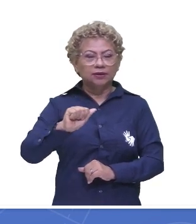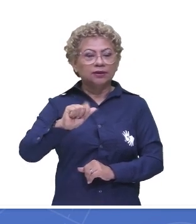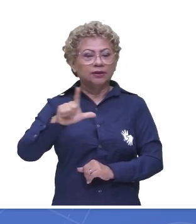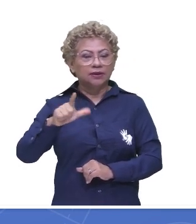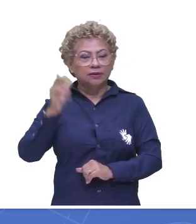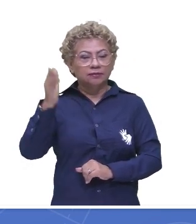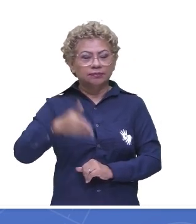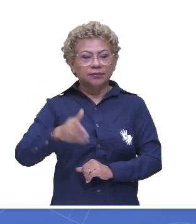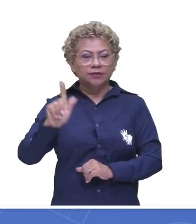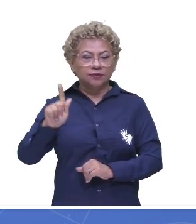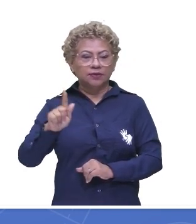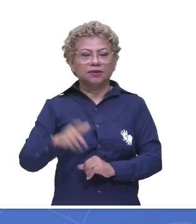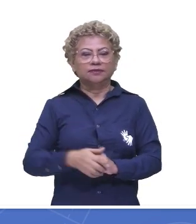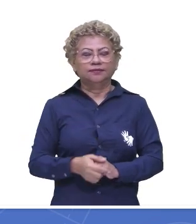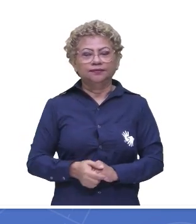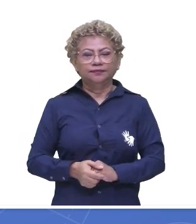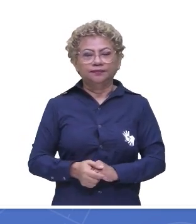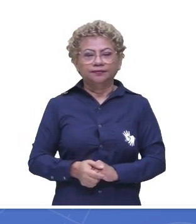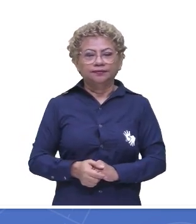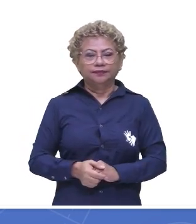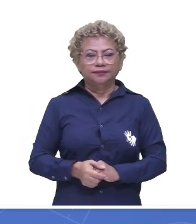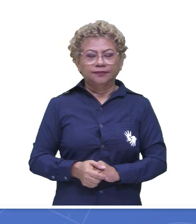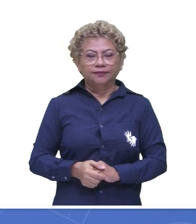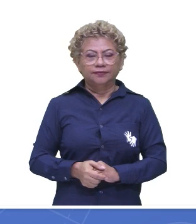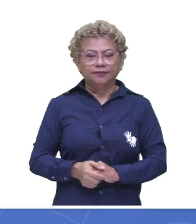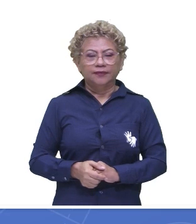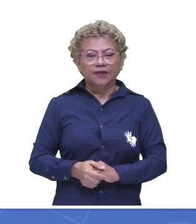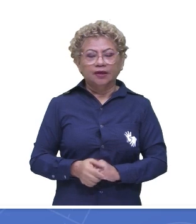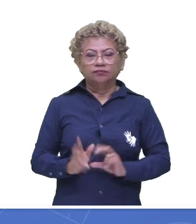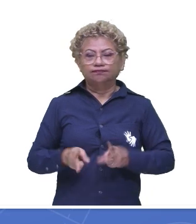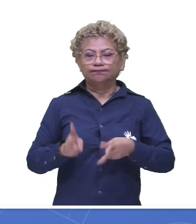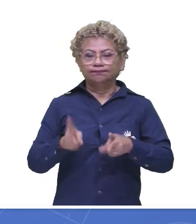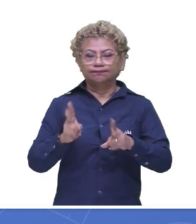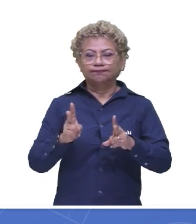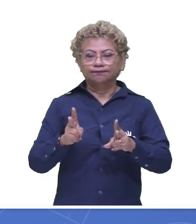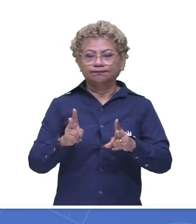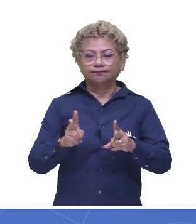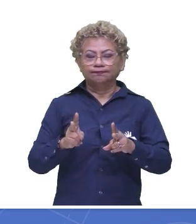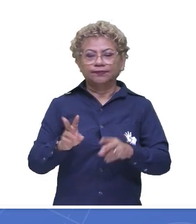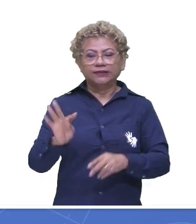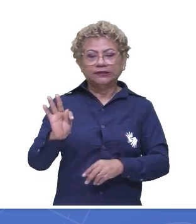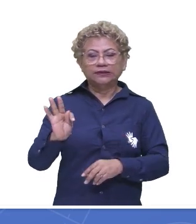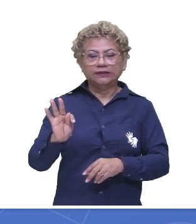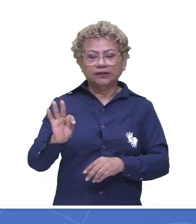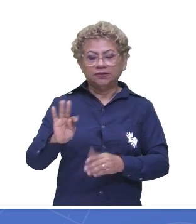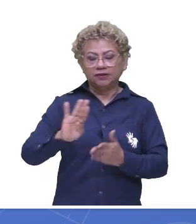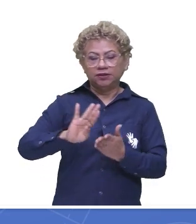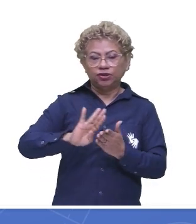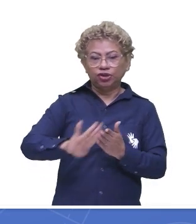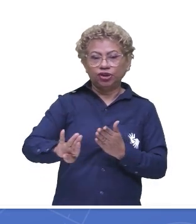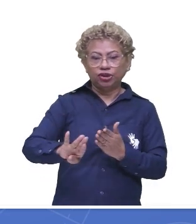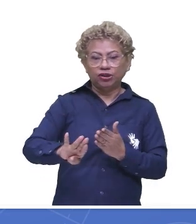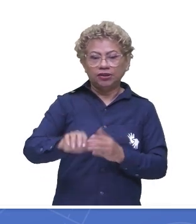vai nos importar, porque essa temperatura é constante, tá certo? O que é que nos interessa para resolver o